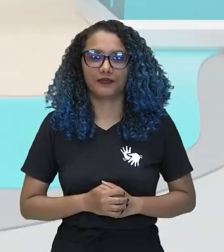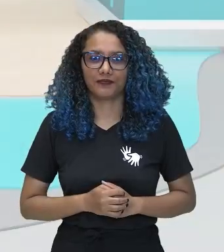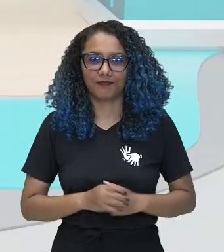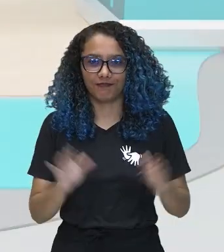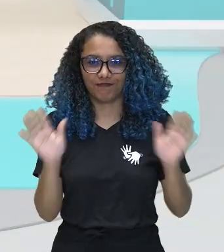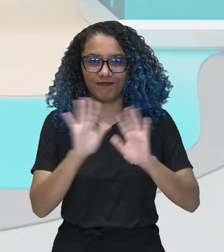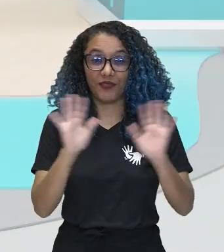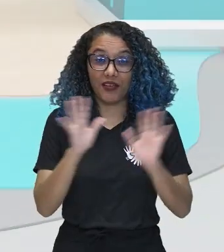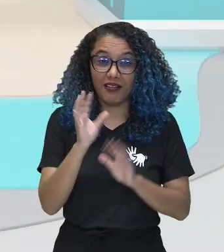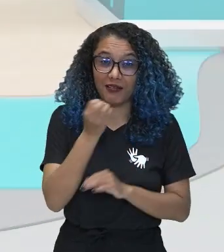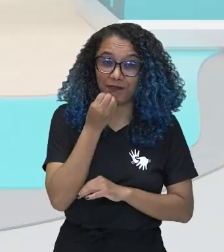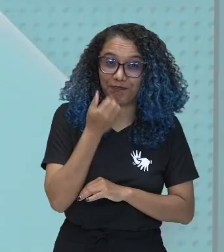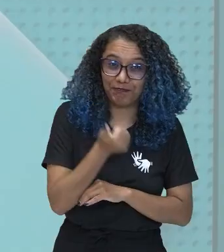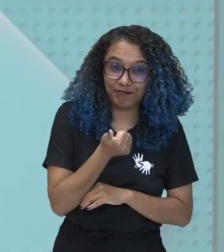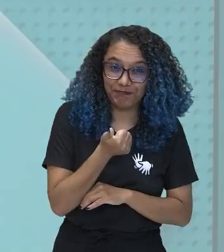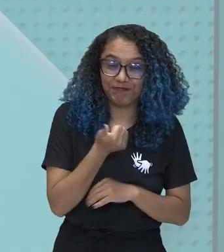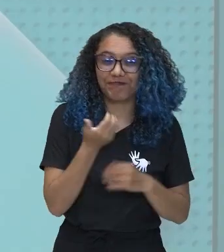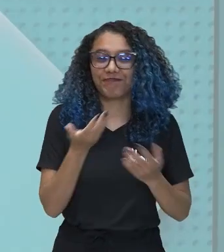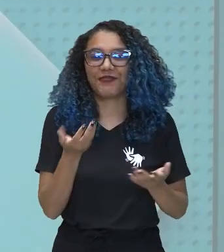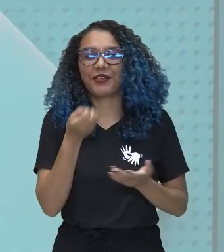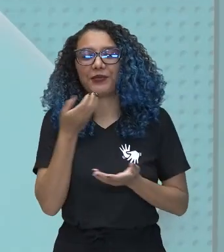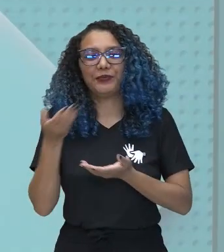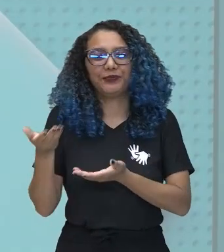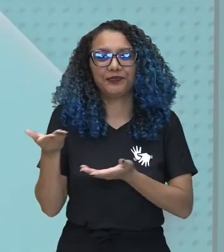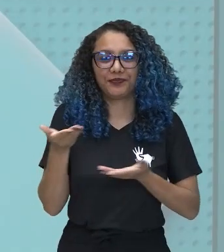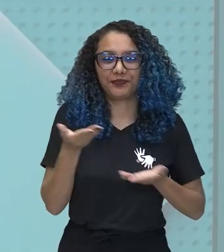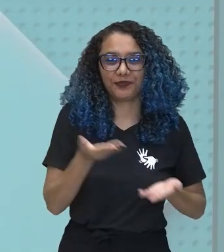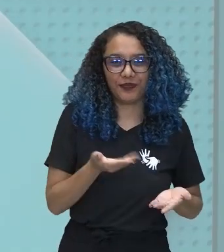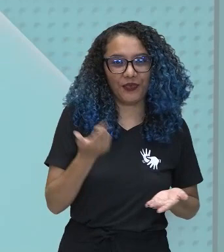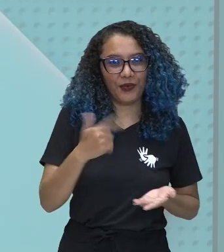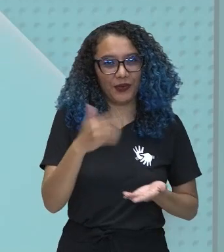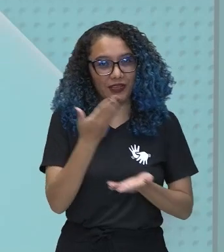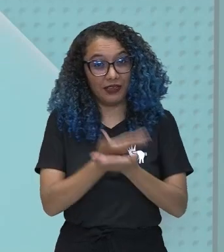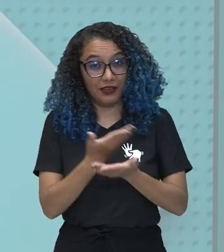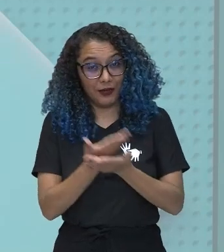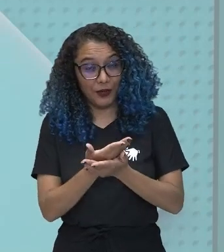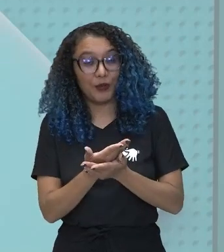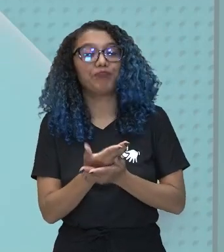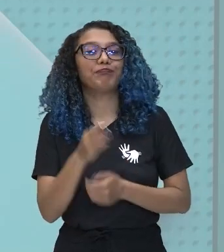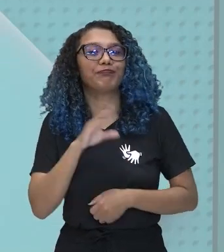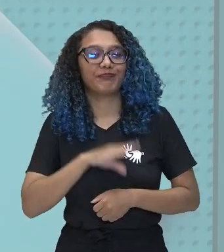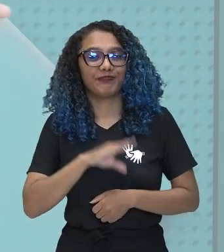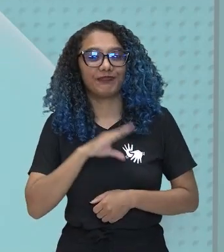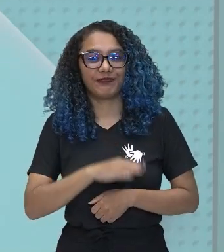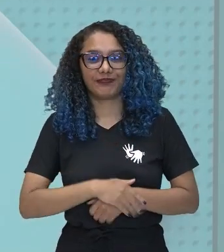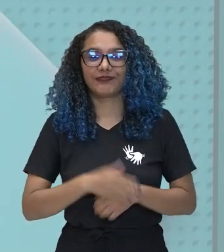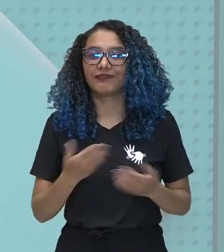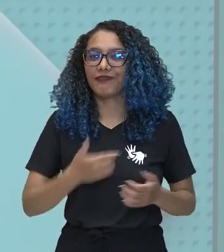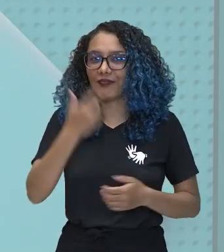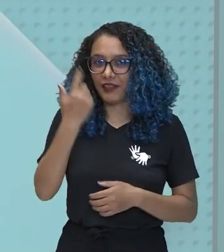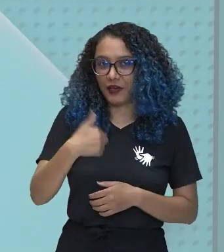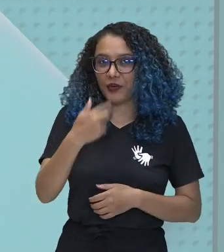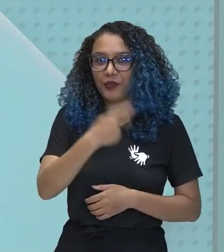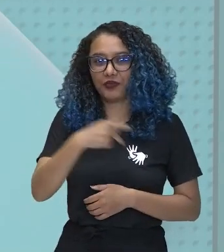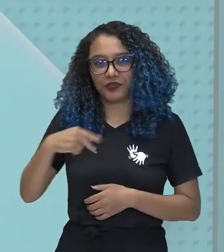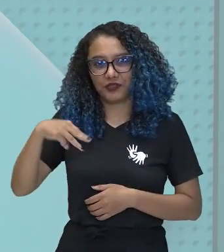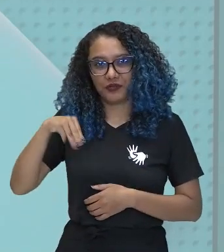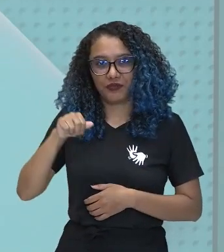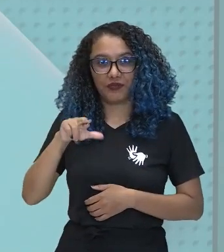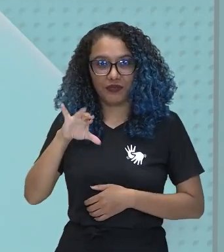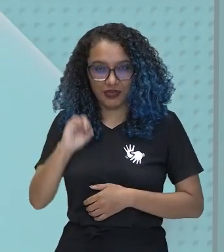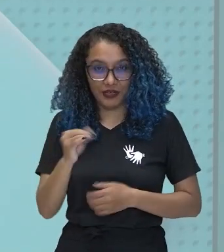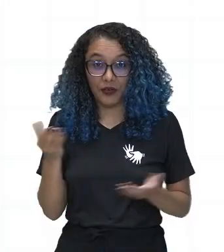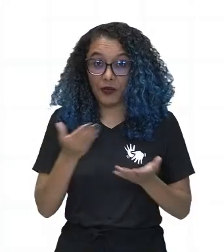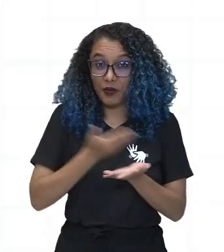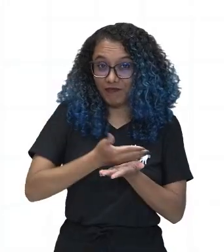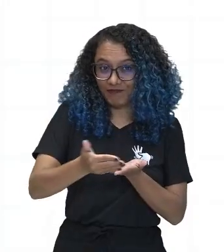Olá, tudo bem? Sejam bem-vindos a mais uma aula de língua portuguesa. Eu sou o professor Mário. Vamos à